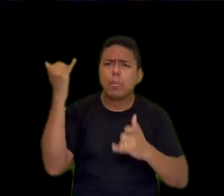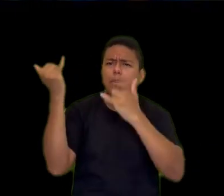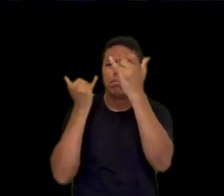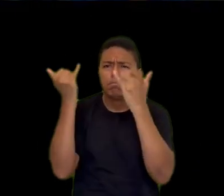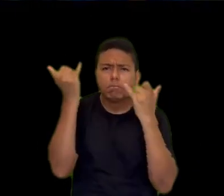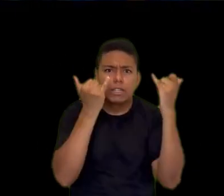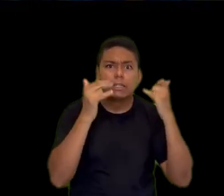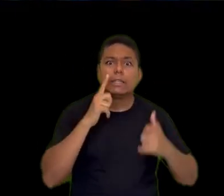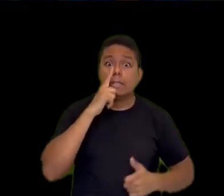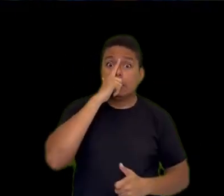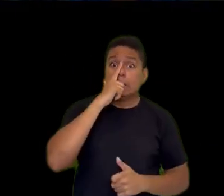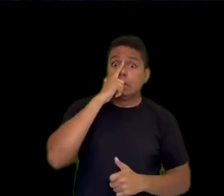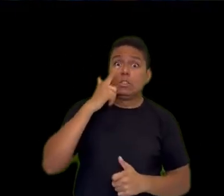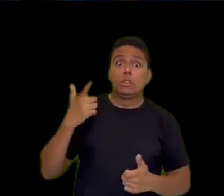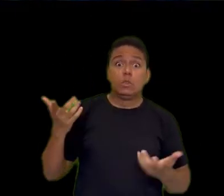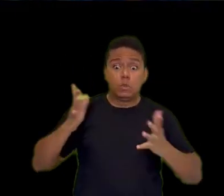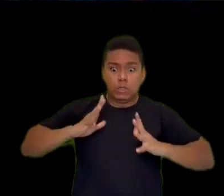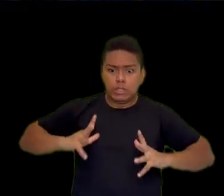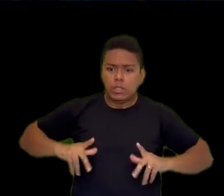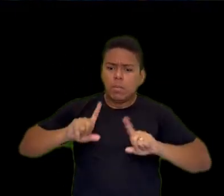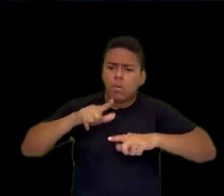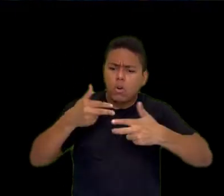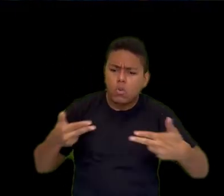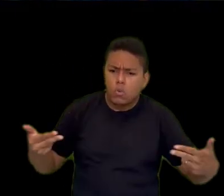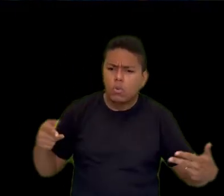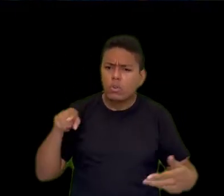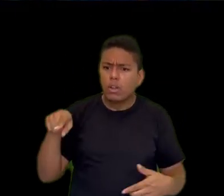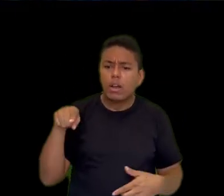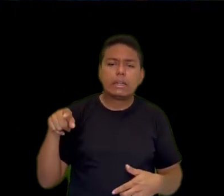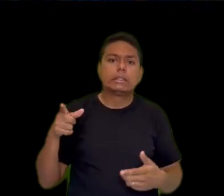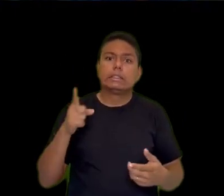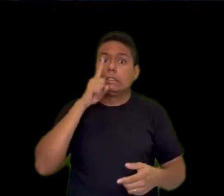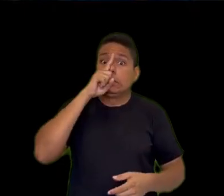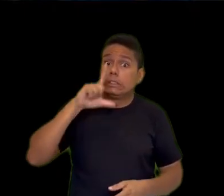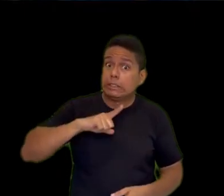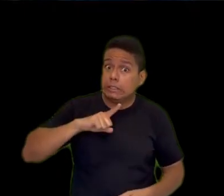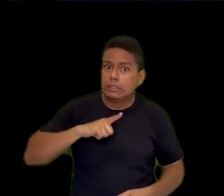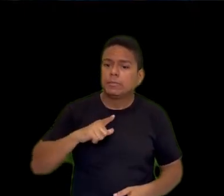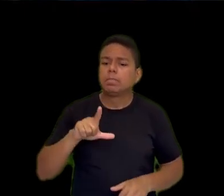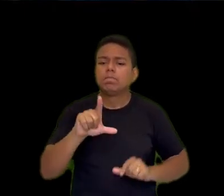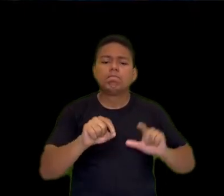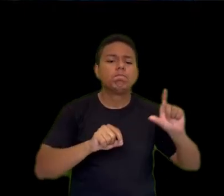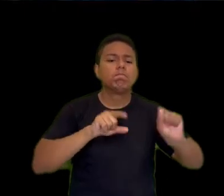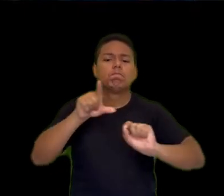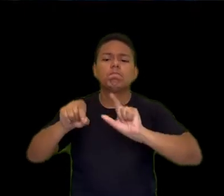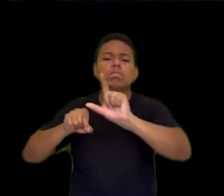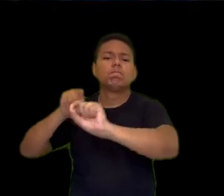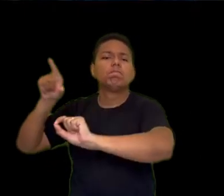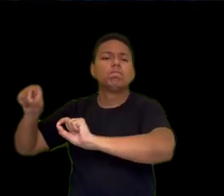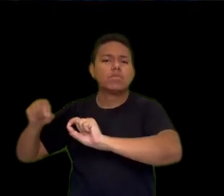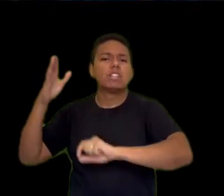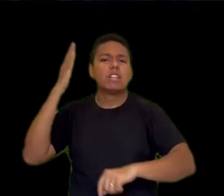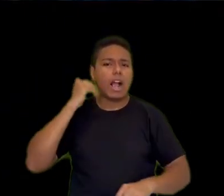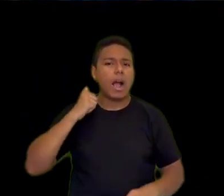ela pode também fazer escolhas, ela pode também ajudar, participar do gerenciamento de